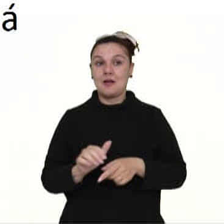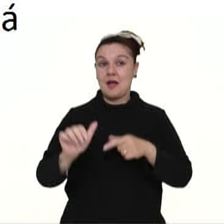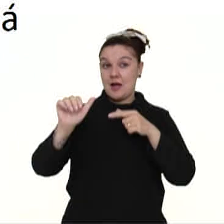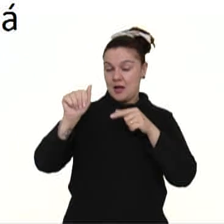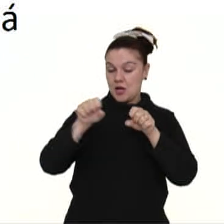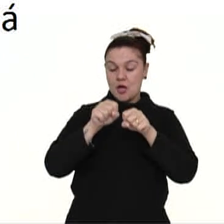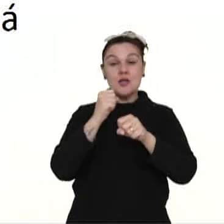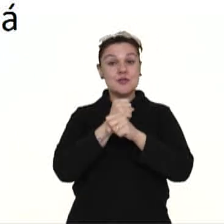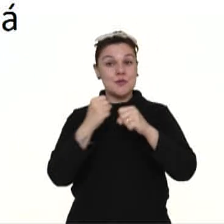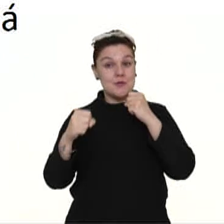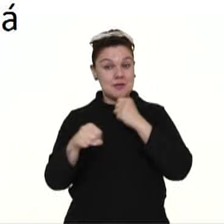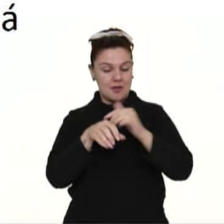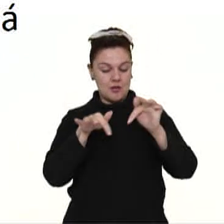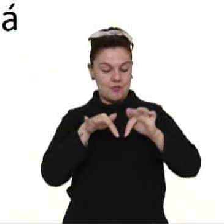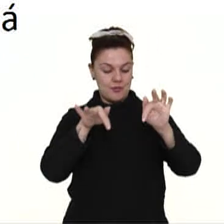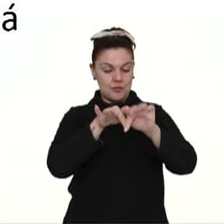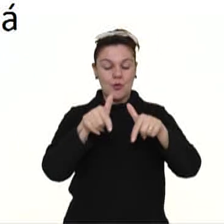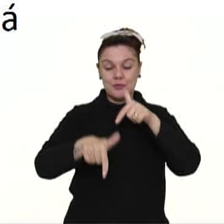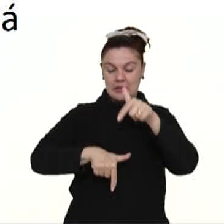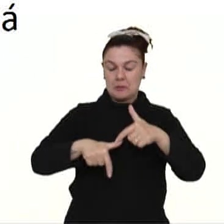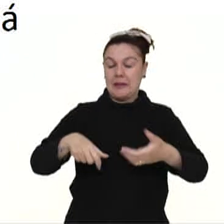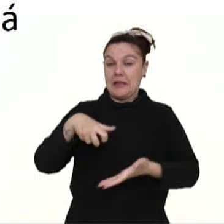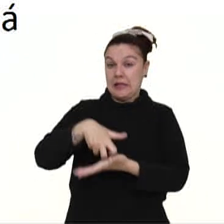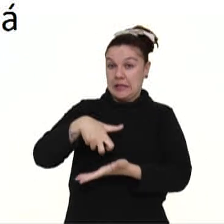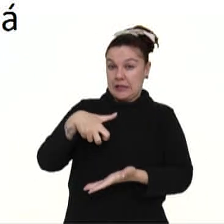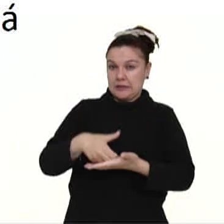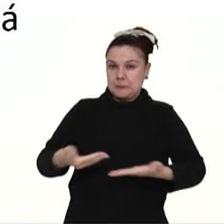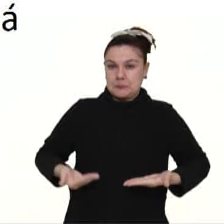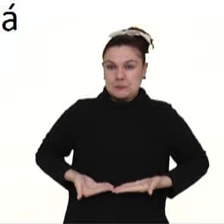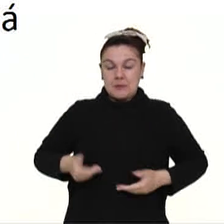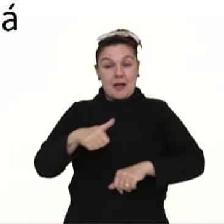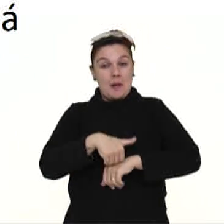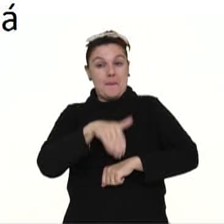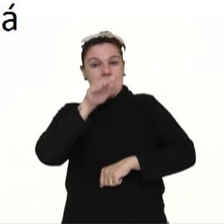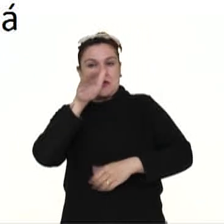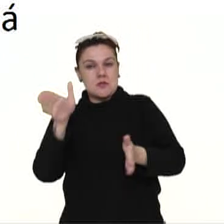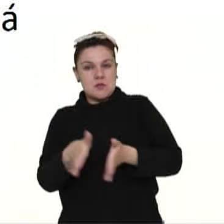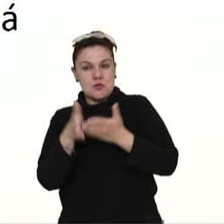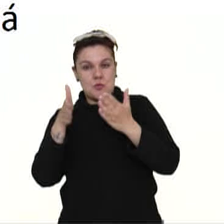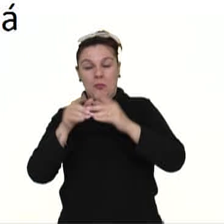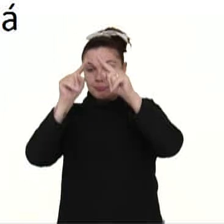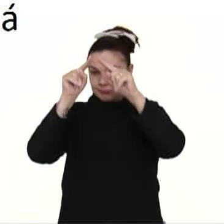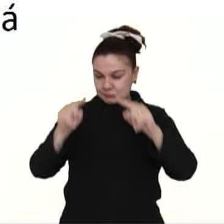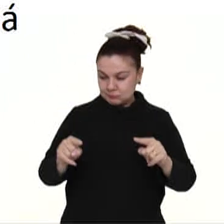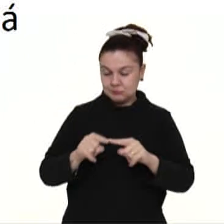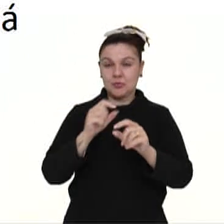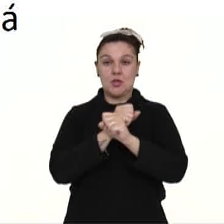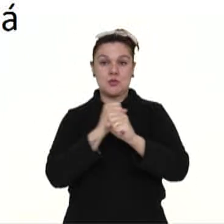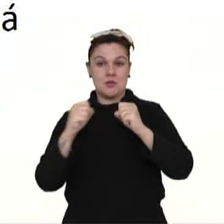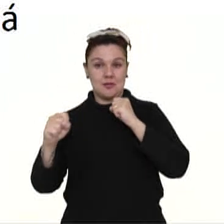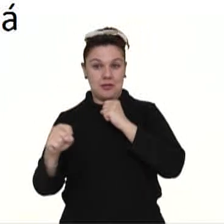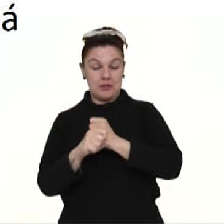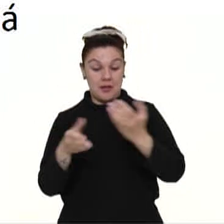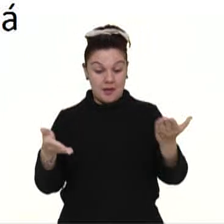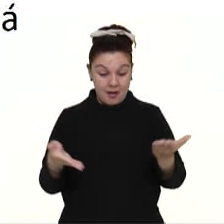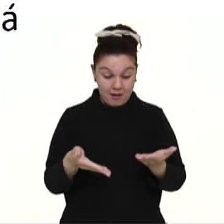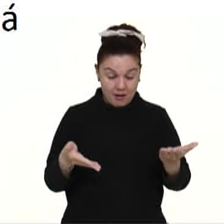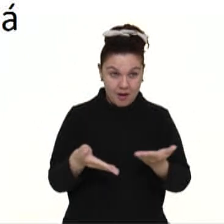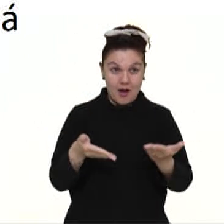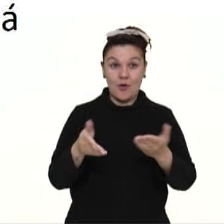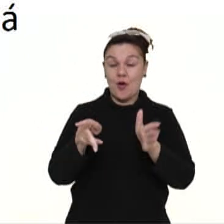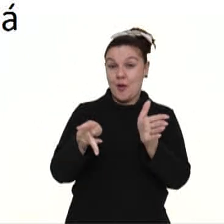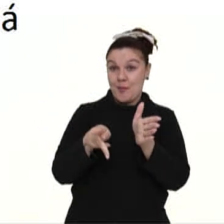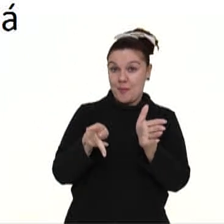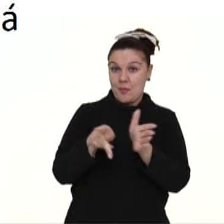sociedades feudais, o trabalho era considerado um fardo e executado pelas camadas mais baixas da pirâmide social, enquanto nas sociedades modernas, o